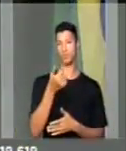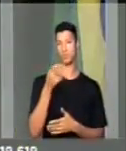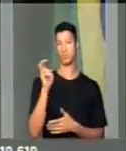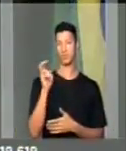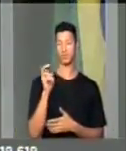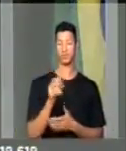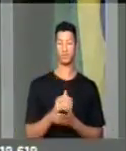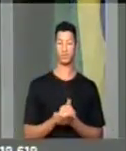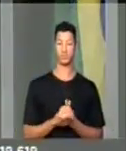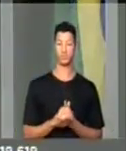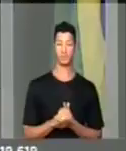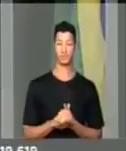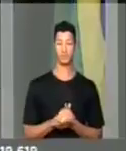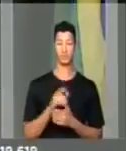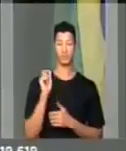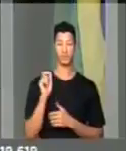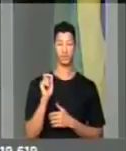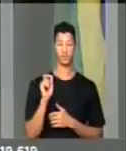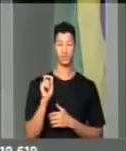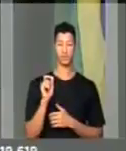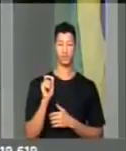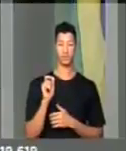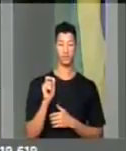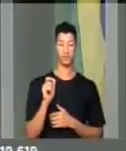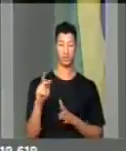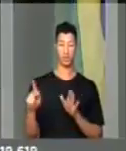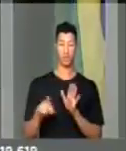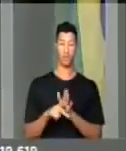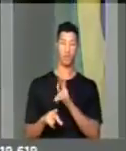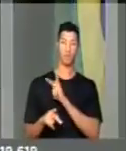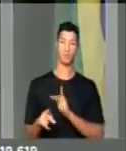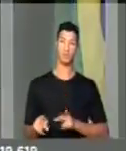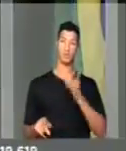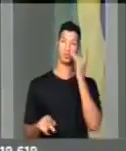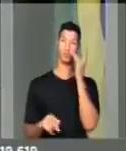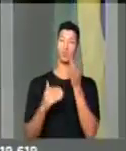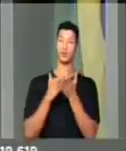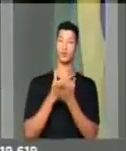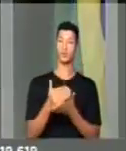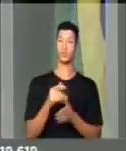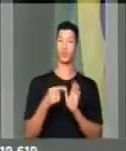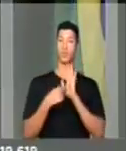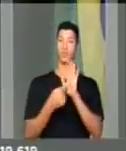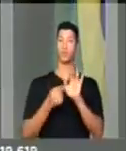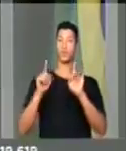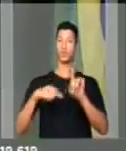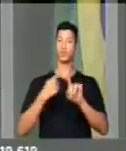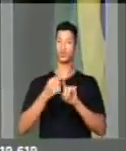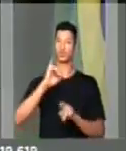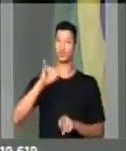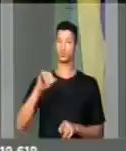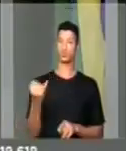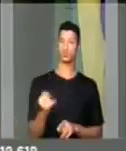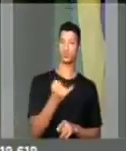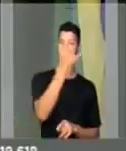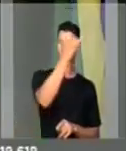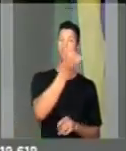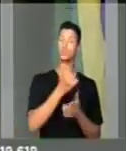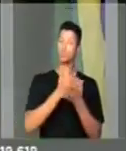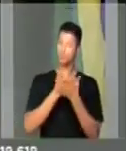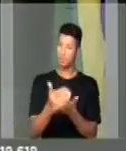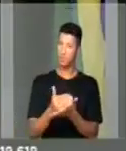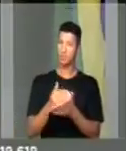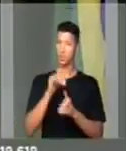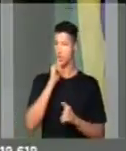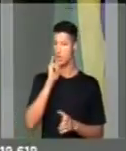2015, que foi a própria presidenta Dilma começou a mostrar, quando ela começou a aumentar juros, começou a